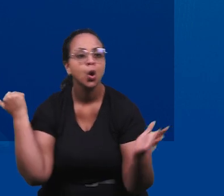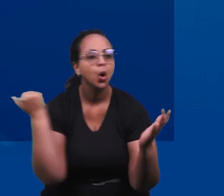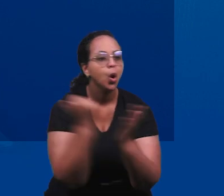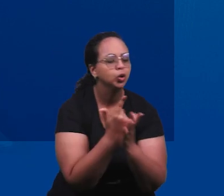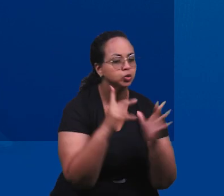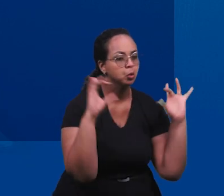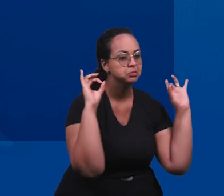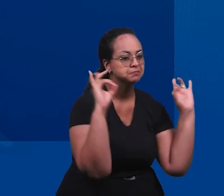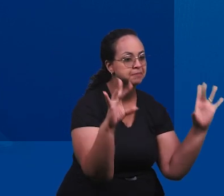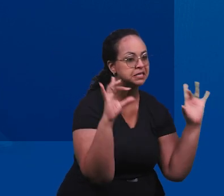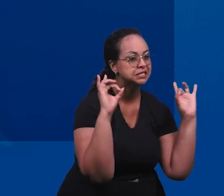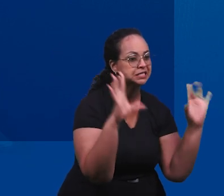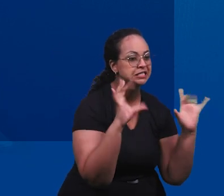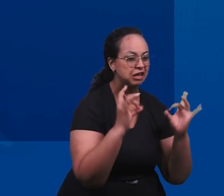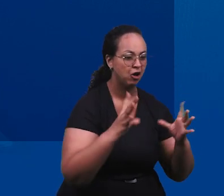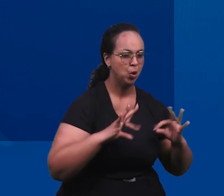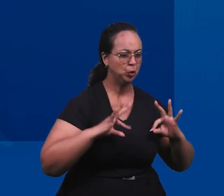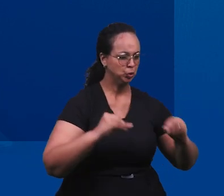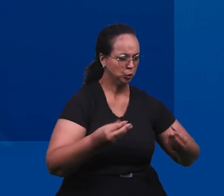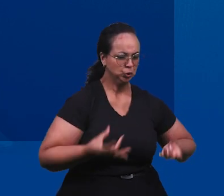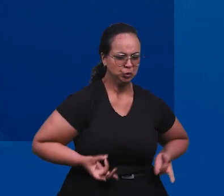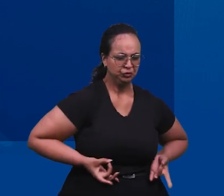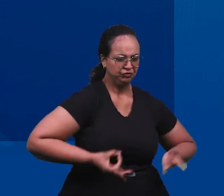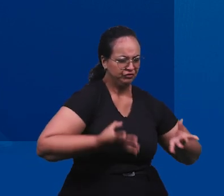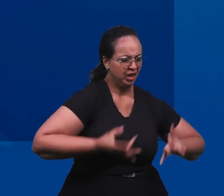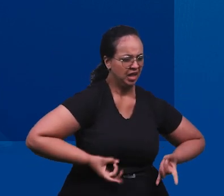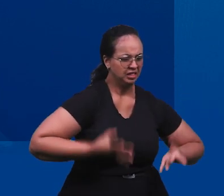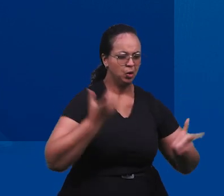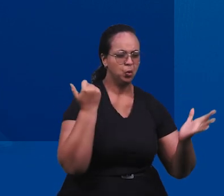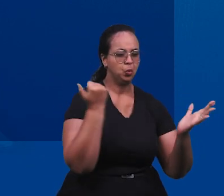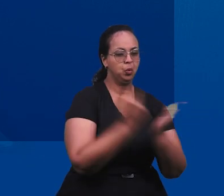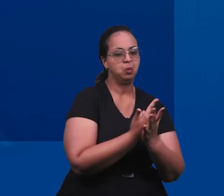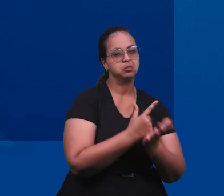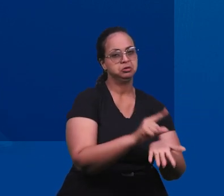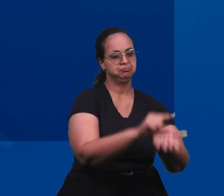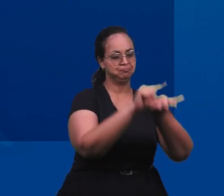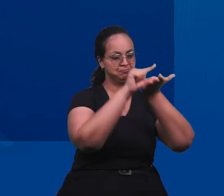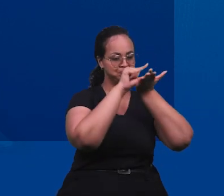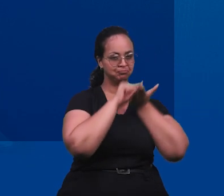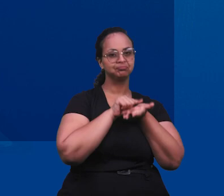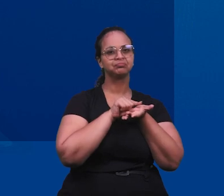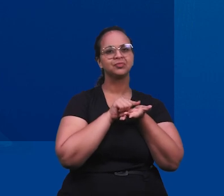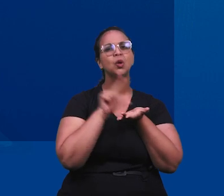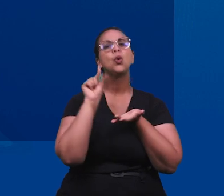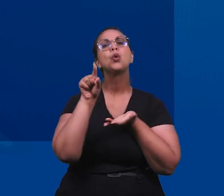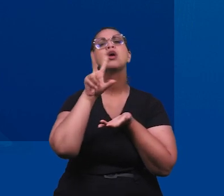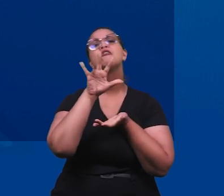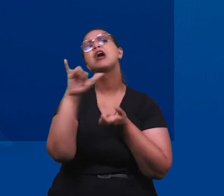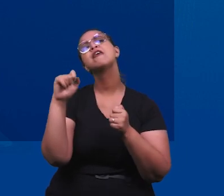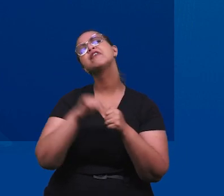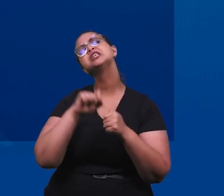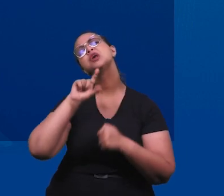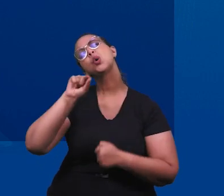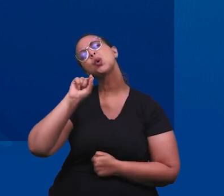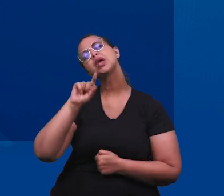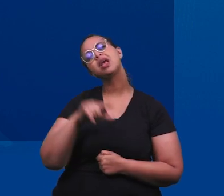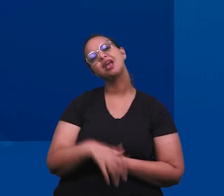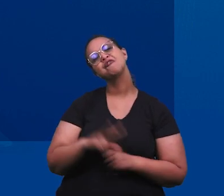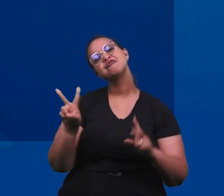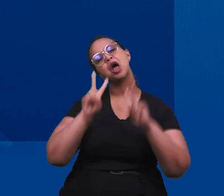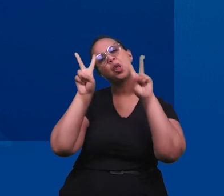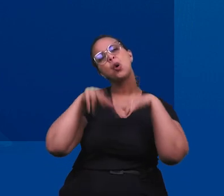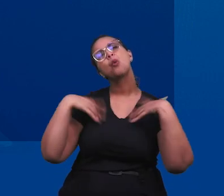encontrando uma pérola de grande valor, vendeu tudo quanto tinha e comprou-a. Samuel, o que a gente faz com a pérola de